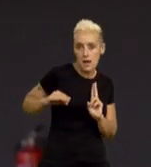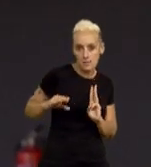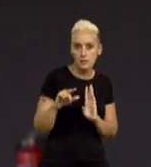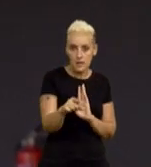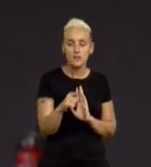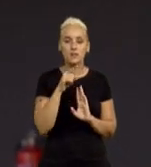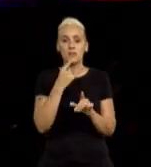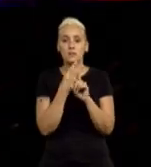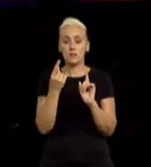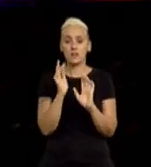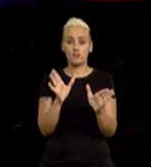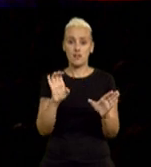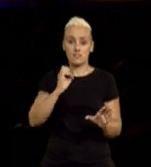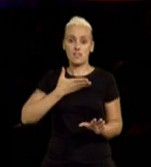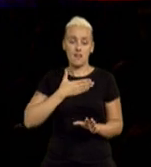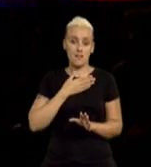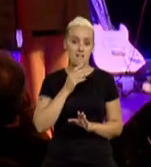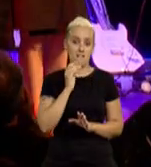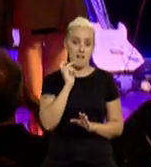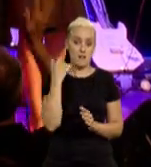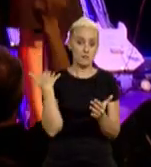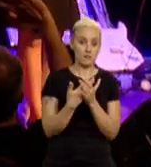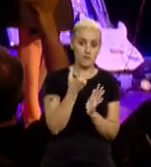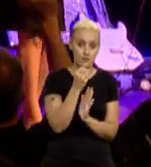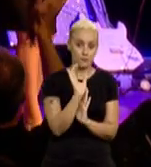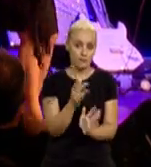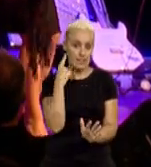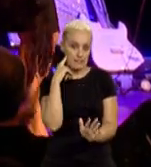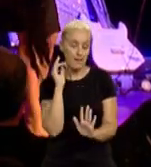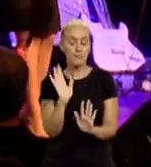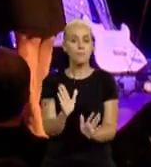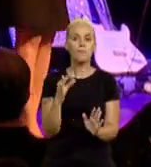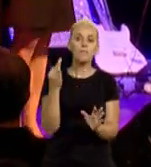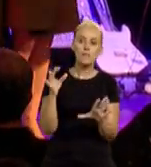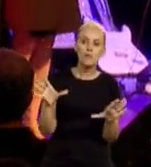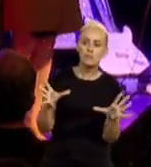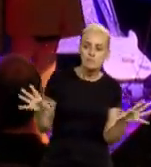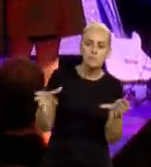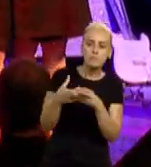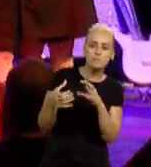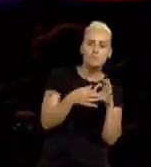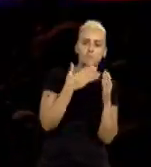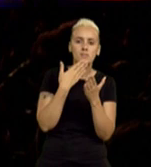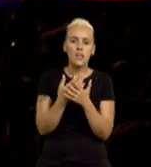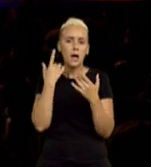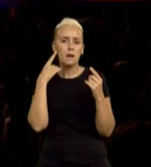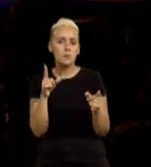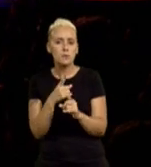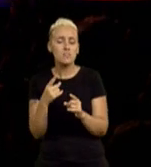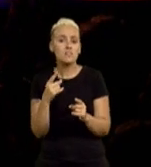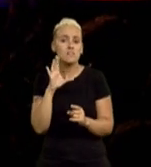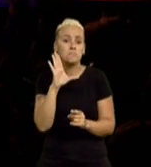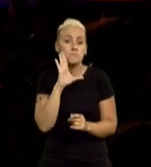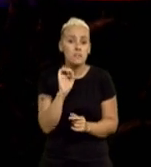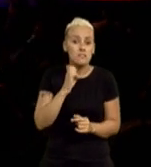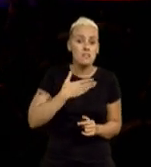com estes 20 anos da Fossa Nova. E juntámos e começámos a fazer alguns temas, entretanto, que será ou não para onde diz Belsius Hotel,